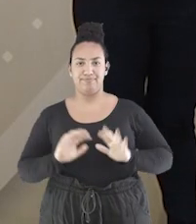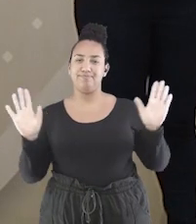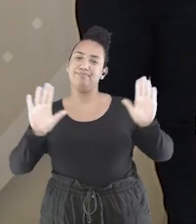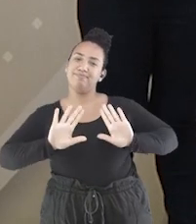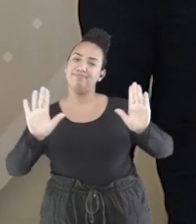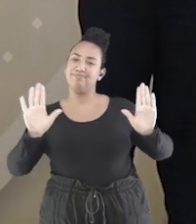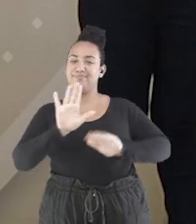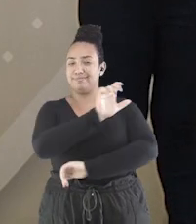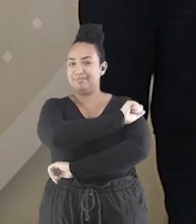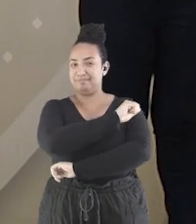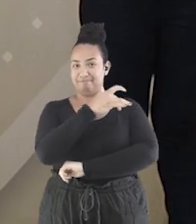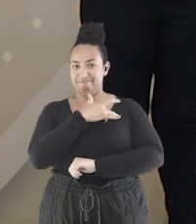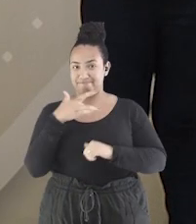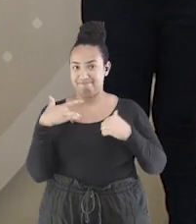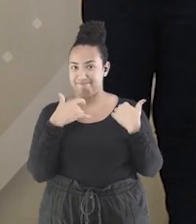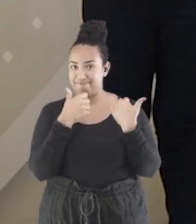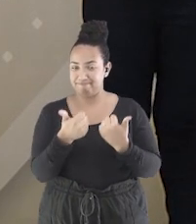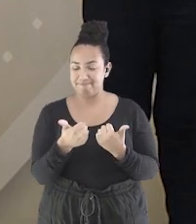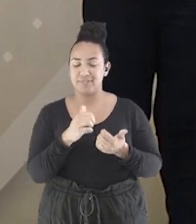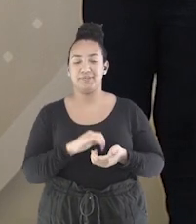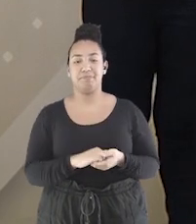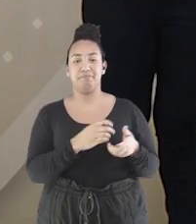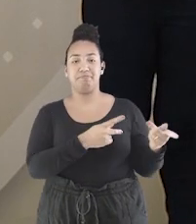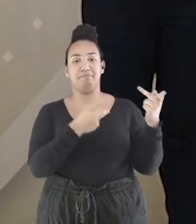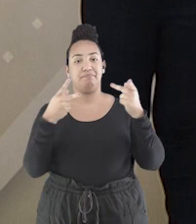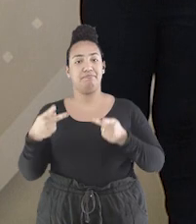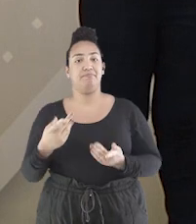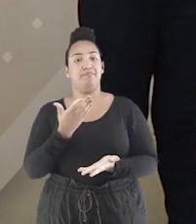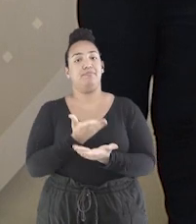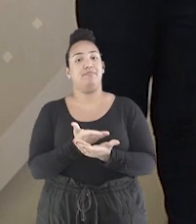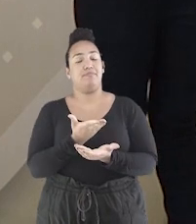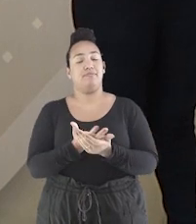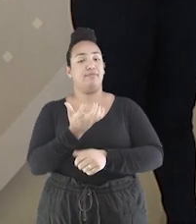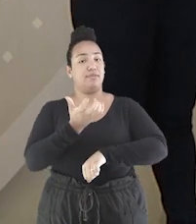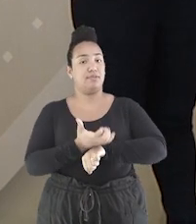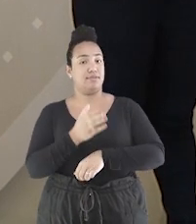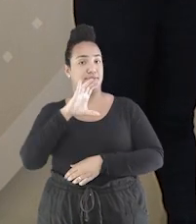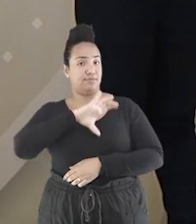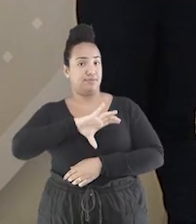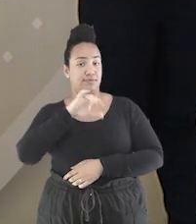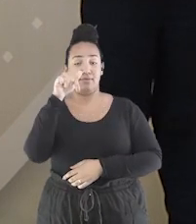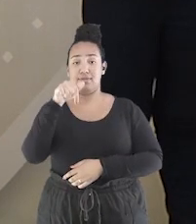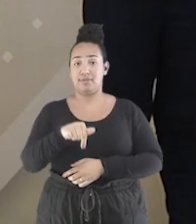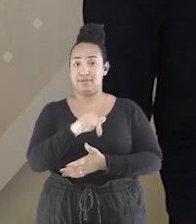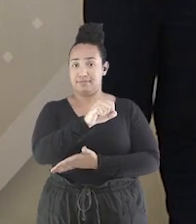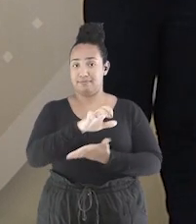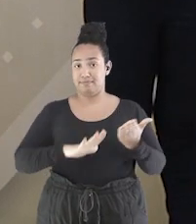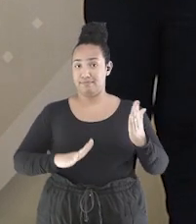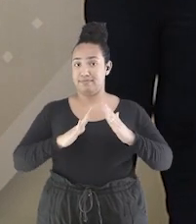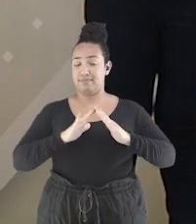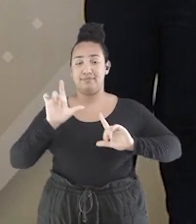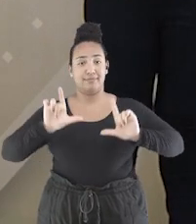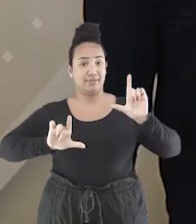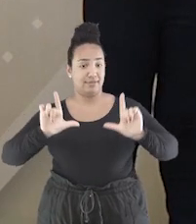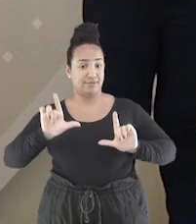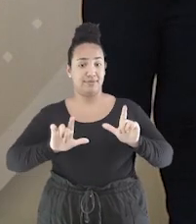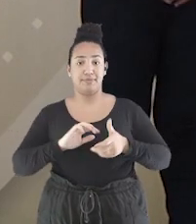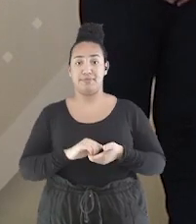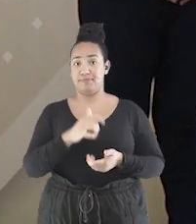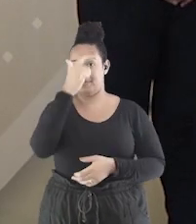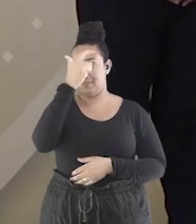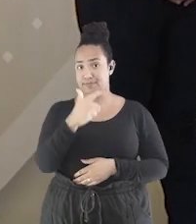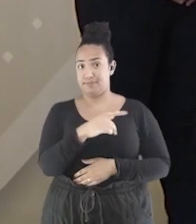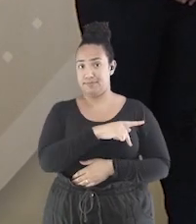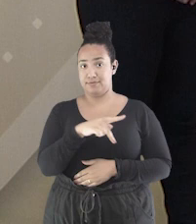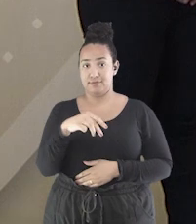Olá, estudantes! Tudo bem com vocês? Sejam bem-vindos a mais uma aula de língua portuguesa aqui no Dever em Casa na TV.